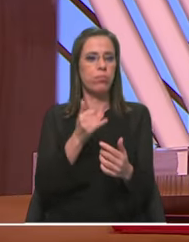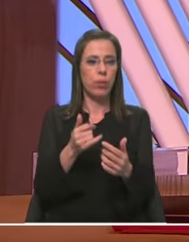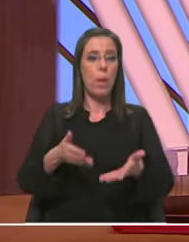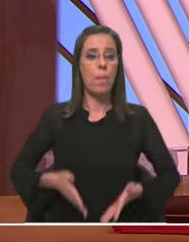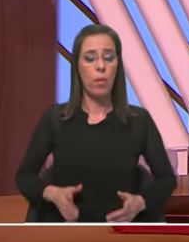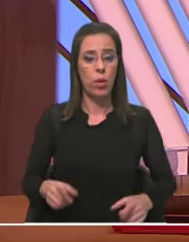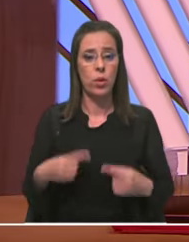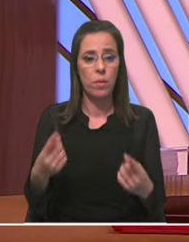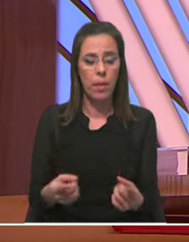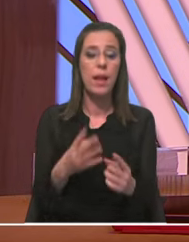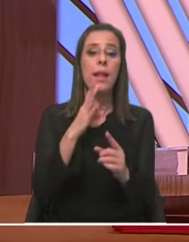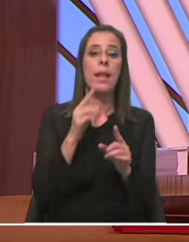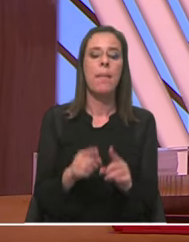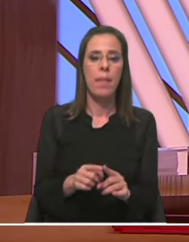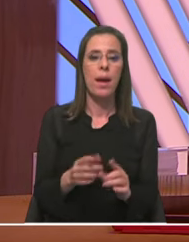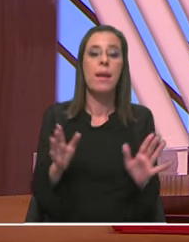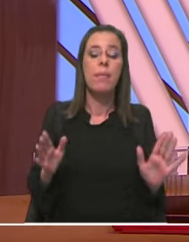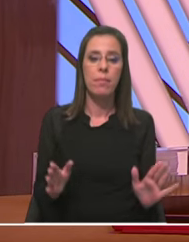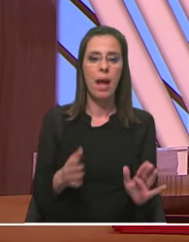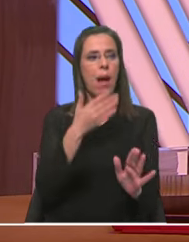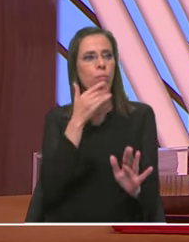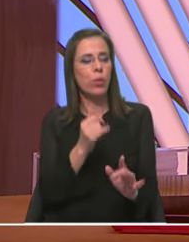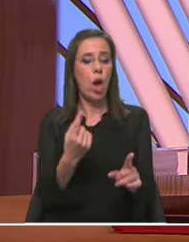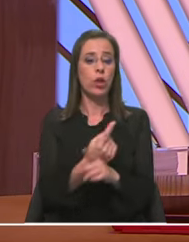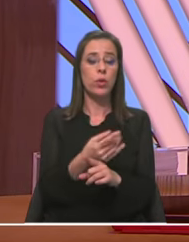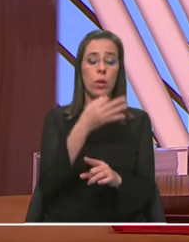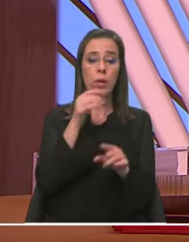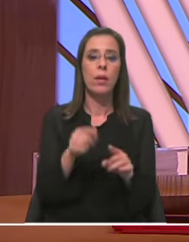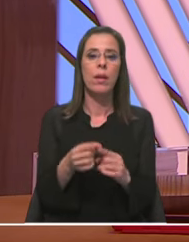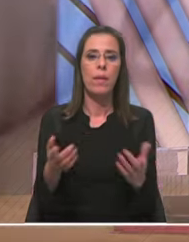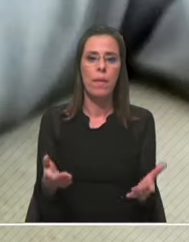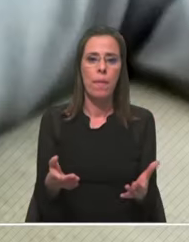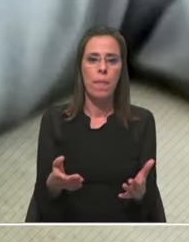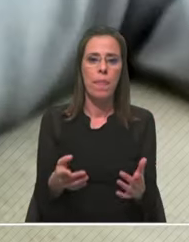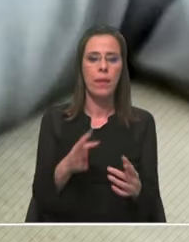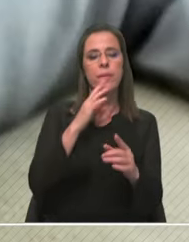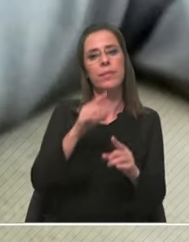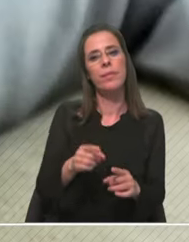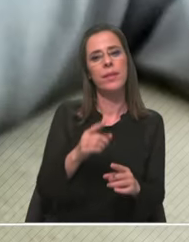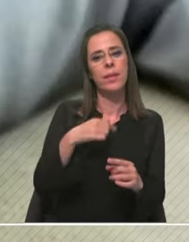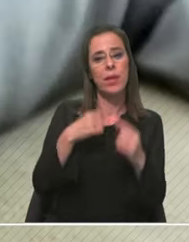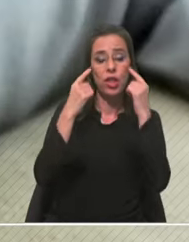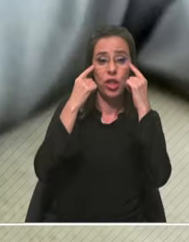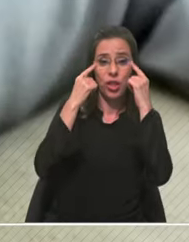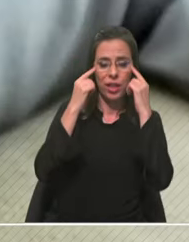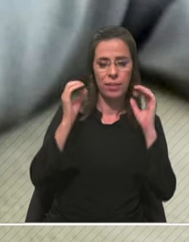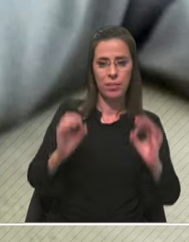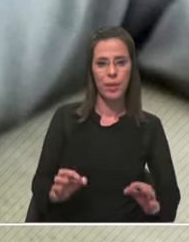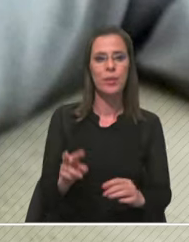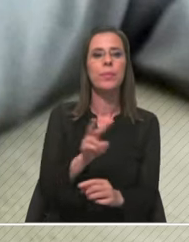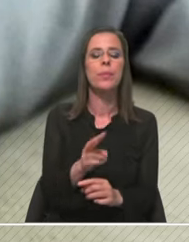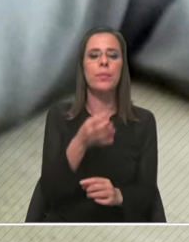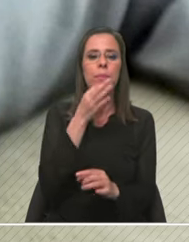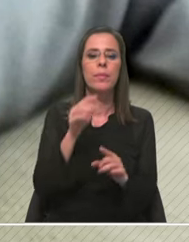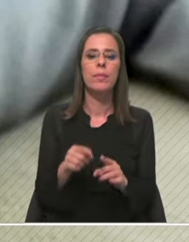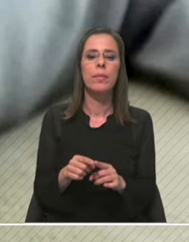pós-parto e o lado da Maternidade h e se calhar quando eu falei sobre o fofinha minha chinesinha era mesmo chinesinha e quando